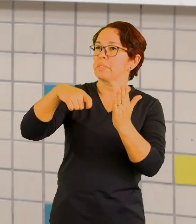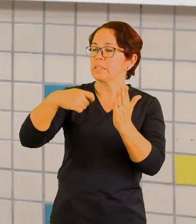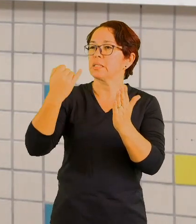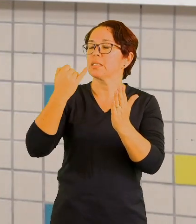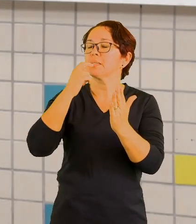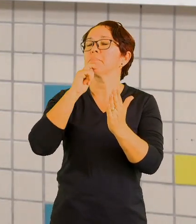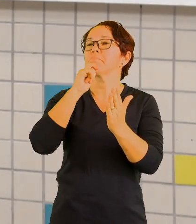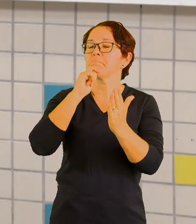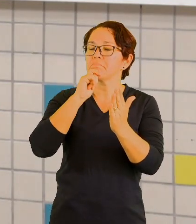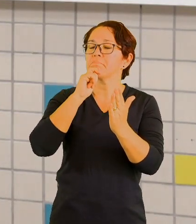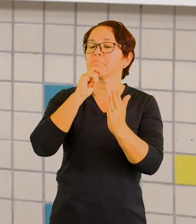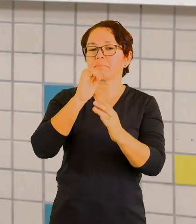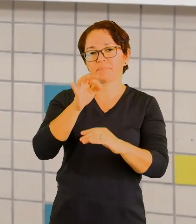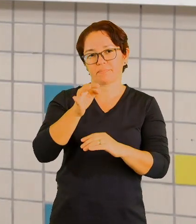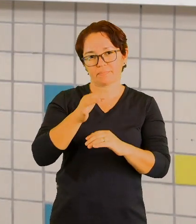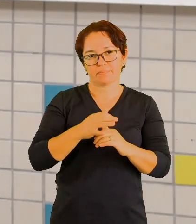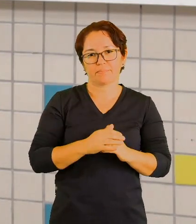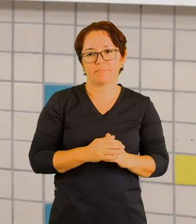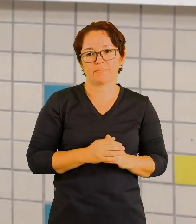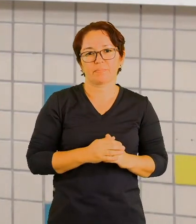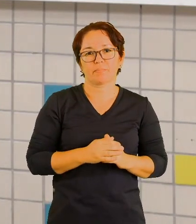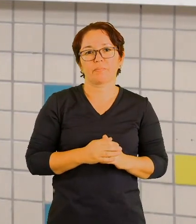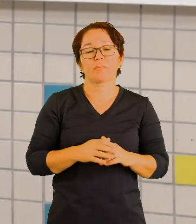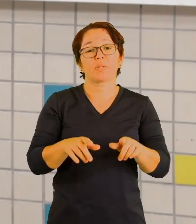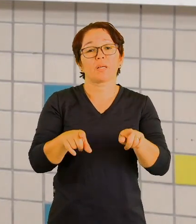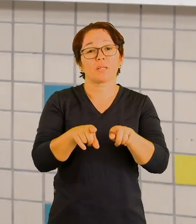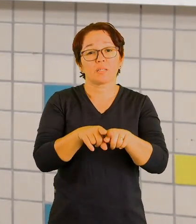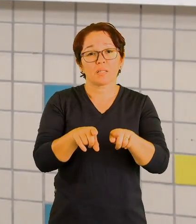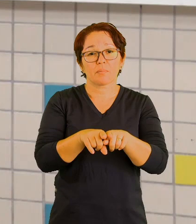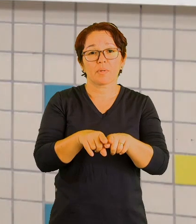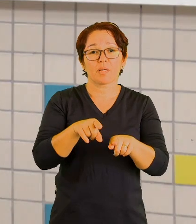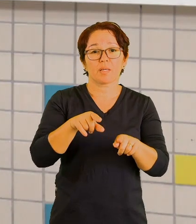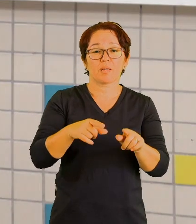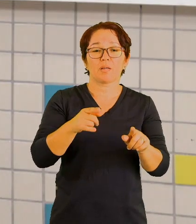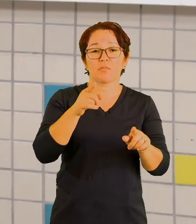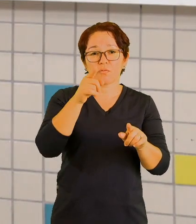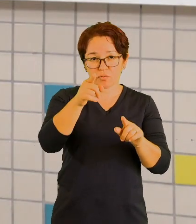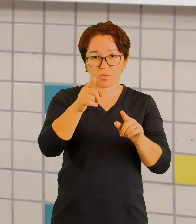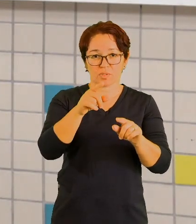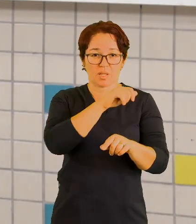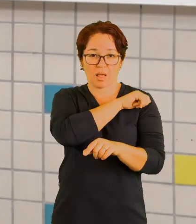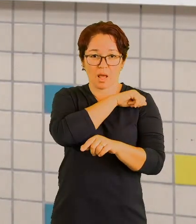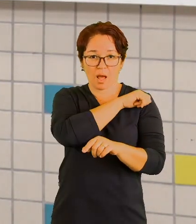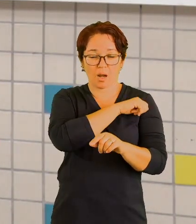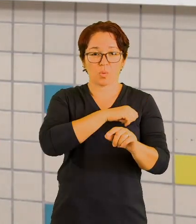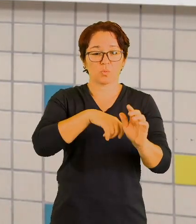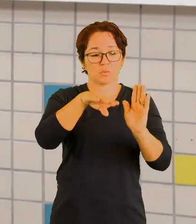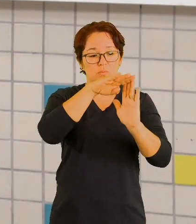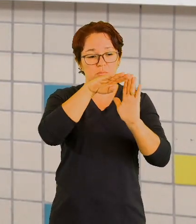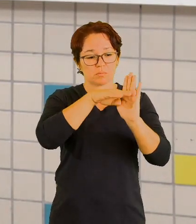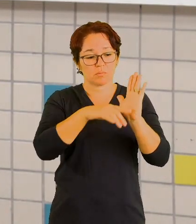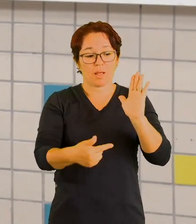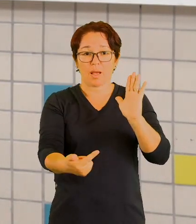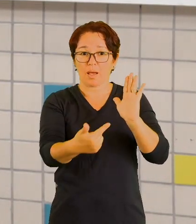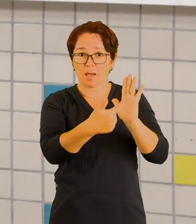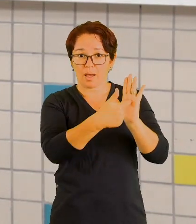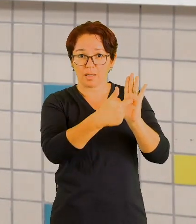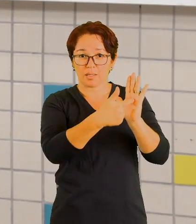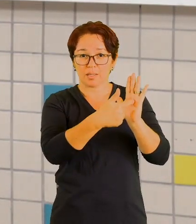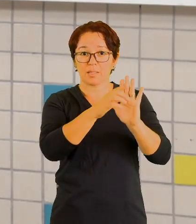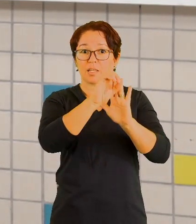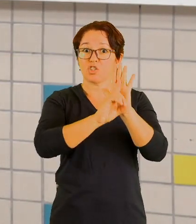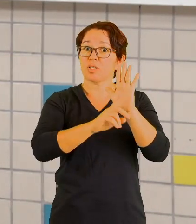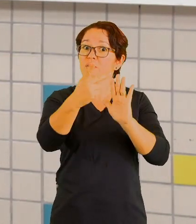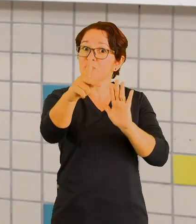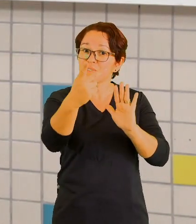escola, bem como os seus deveres enquanto estudante, bem como os seus direitos. Vamos